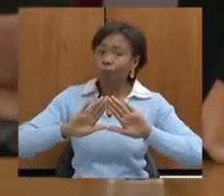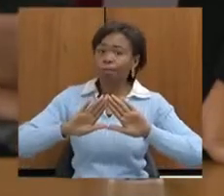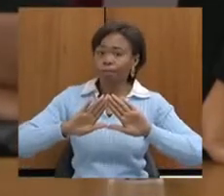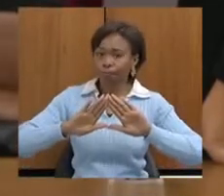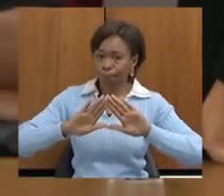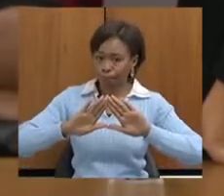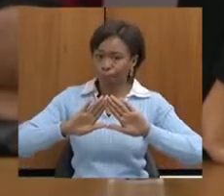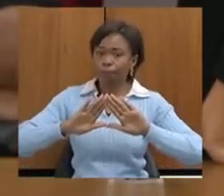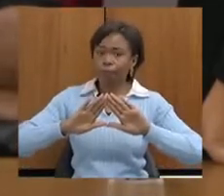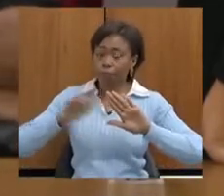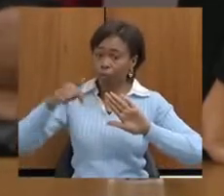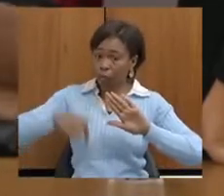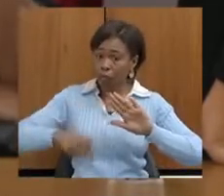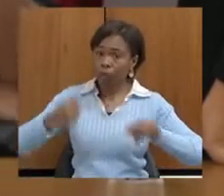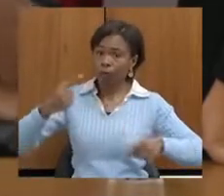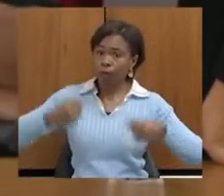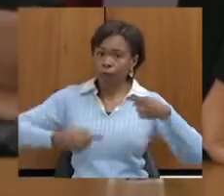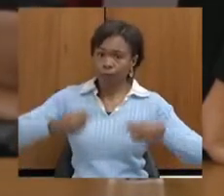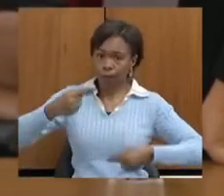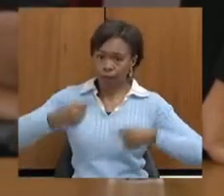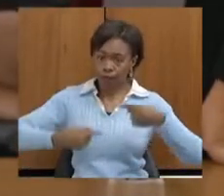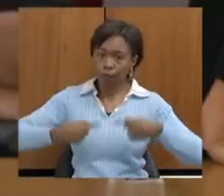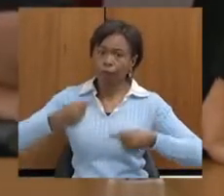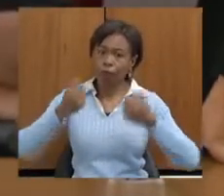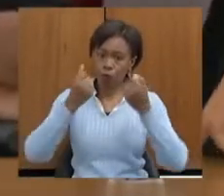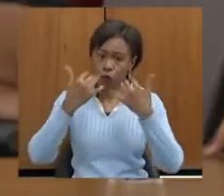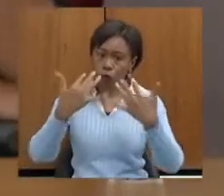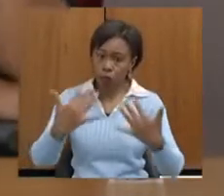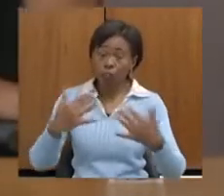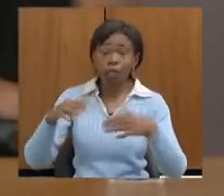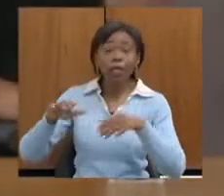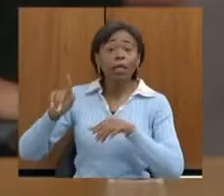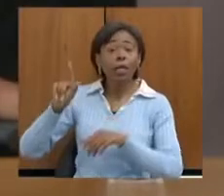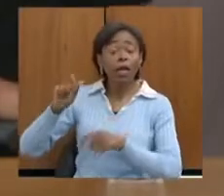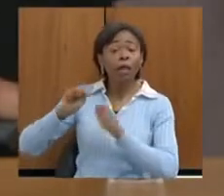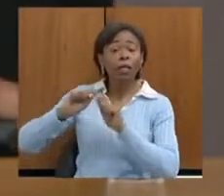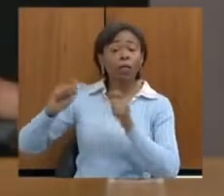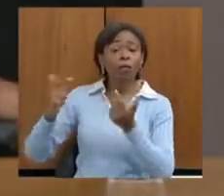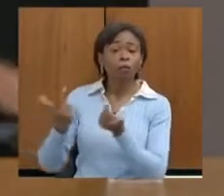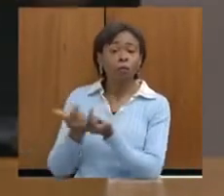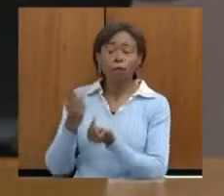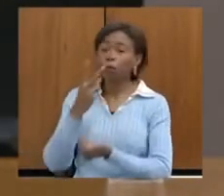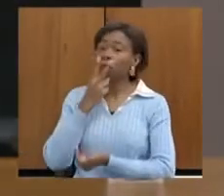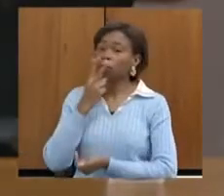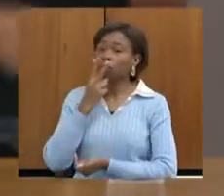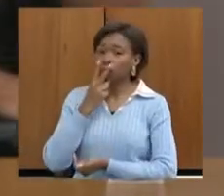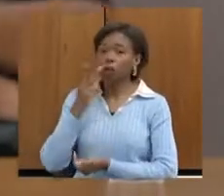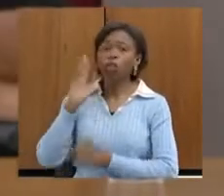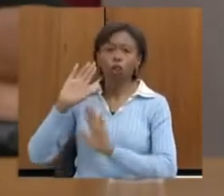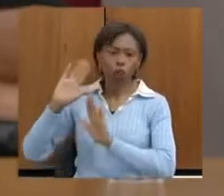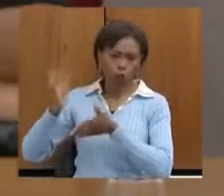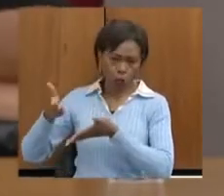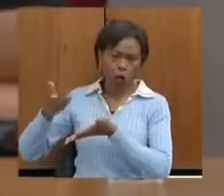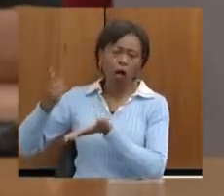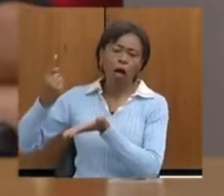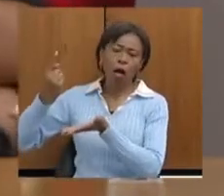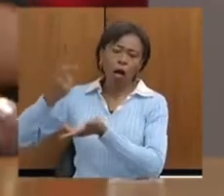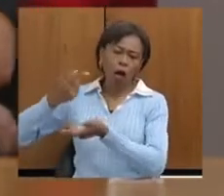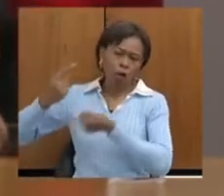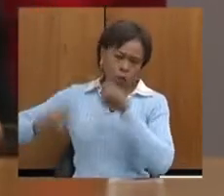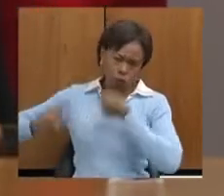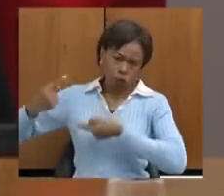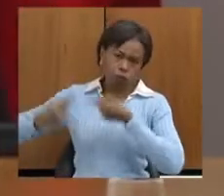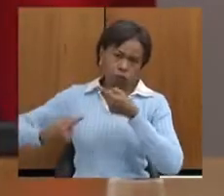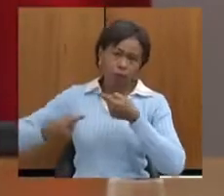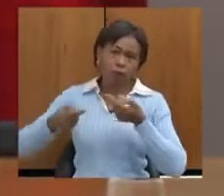com a realização deste debate público e Assembleia Legislativa do Espírito Santo que também já realizou um debate público sobre o tema então uma boa